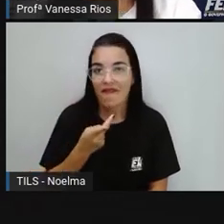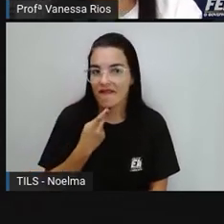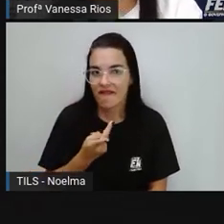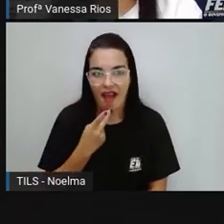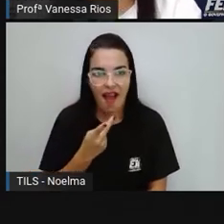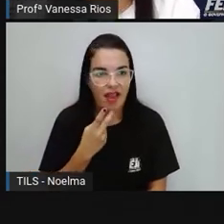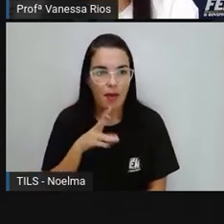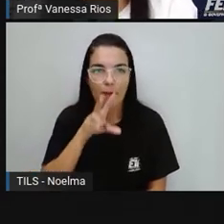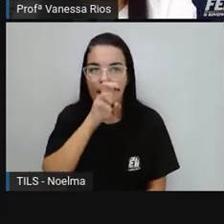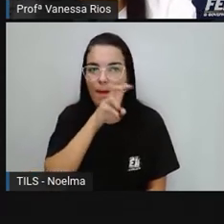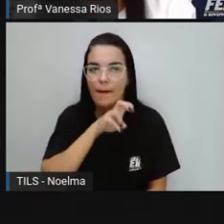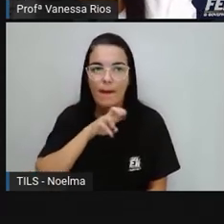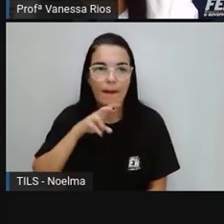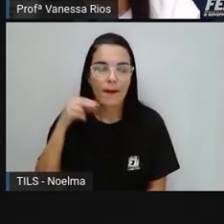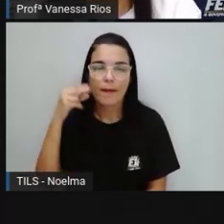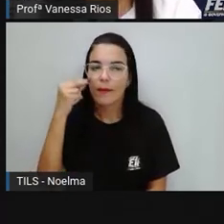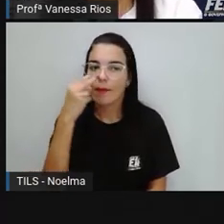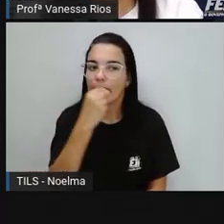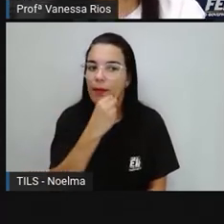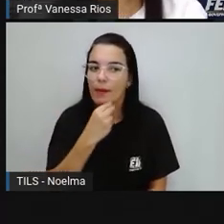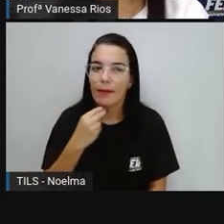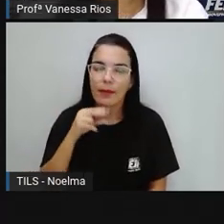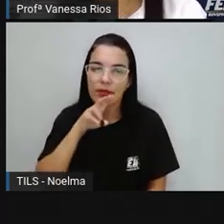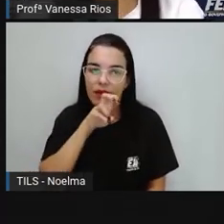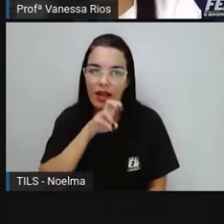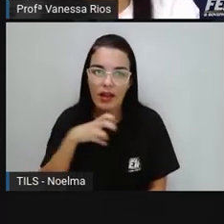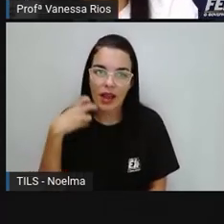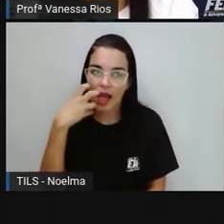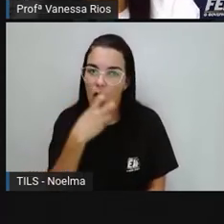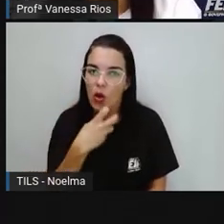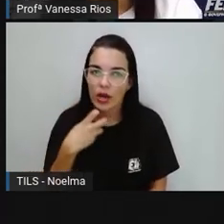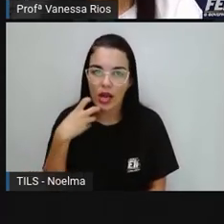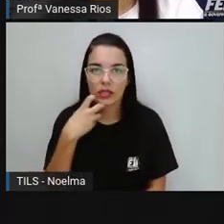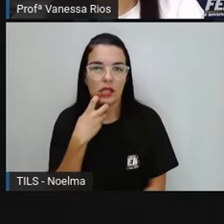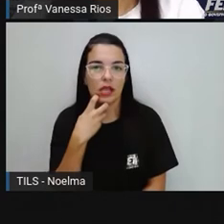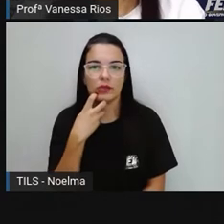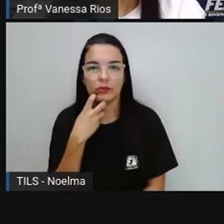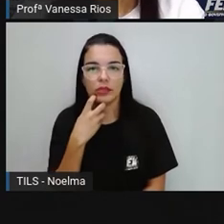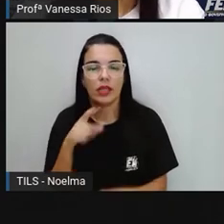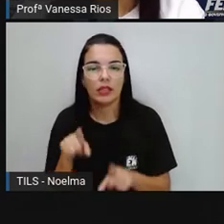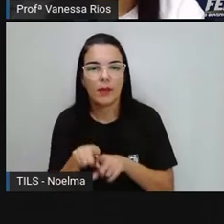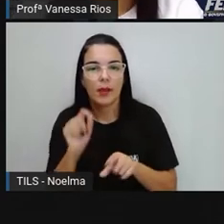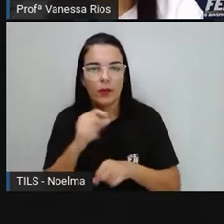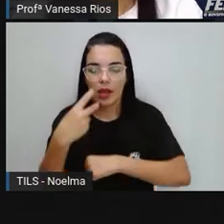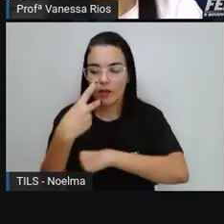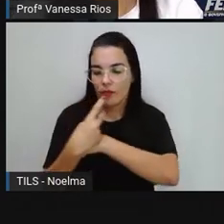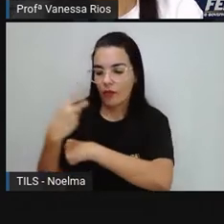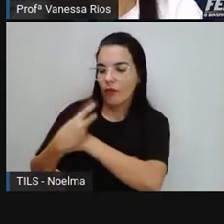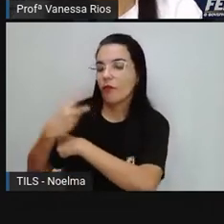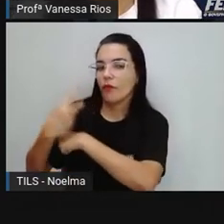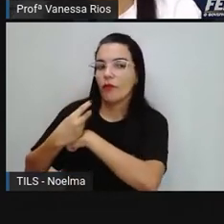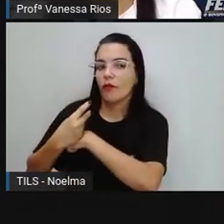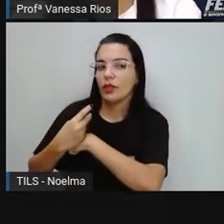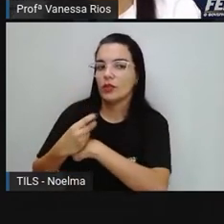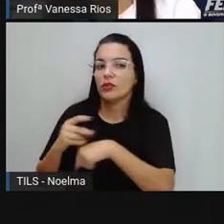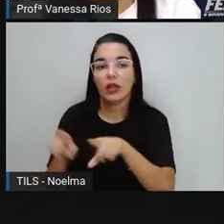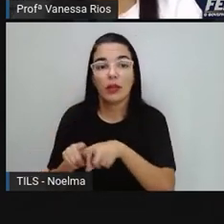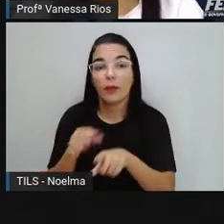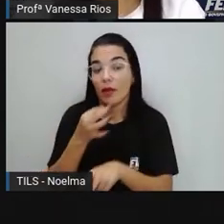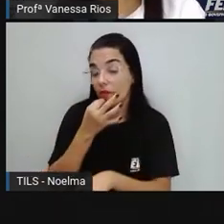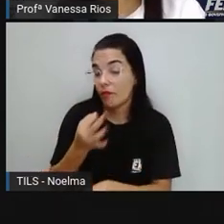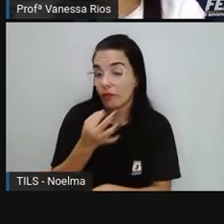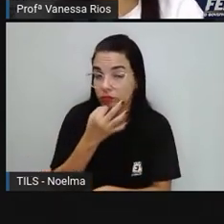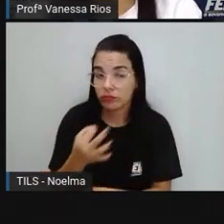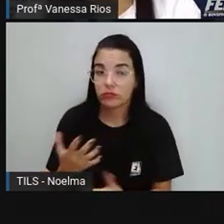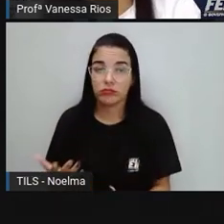aí toda a descrição da obra, do produto, e também a opinião a ser formada, a opinião